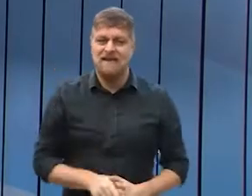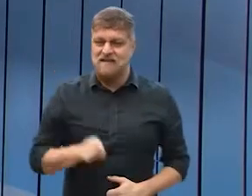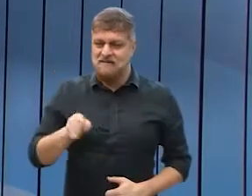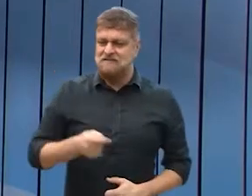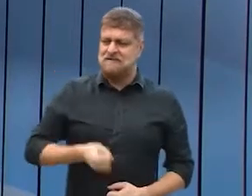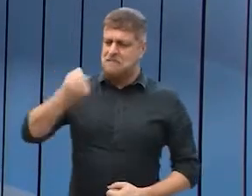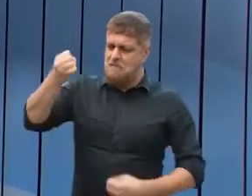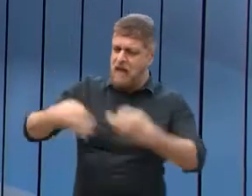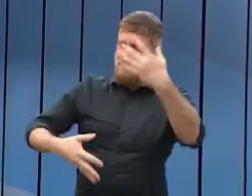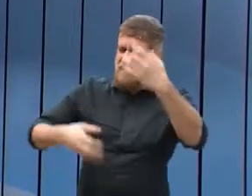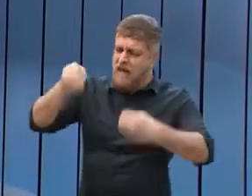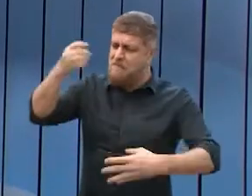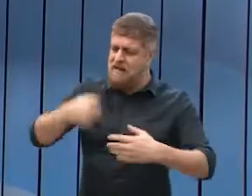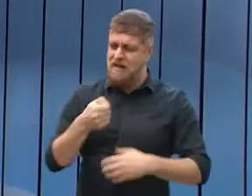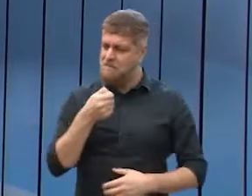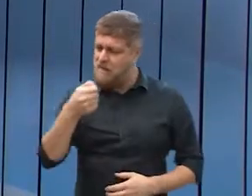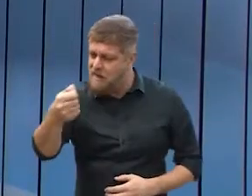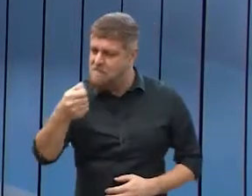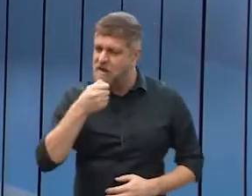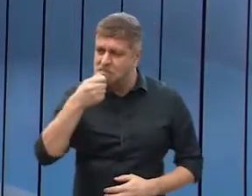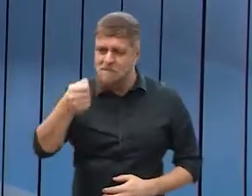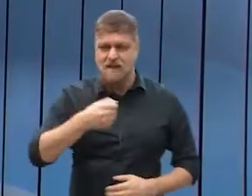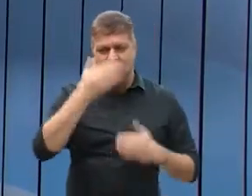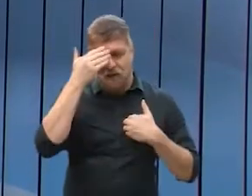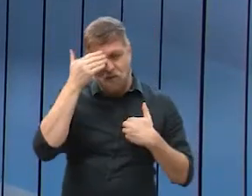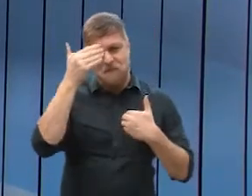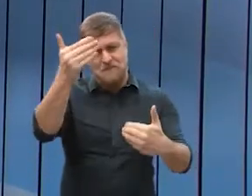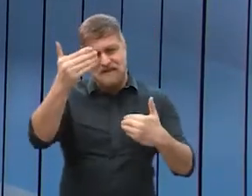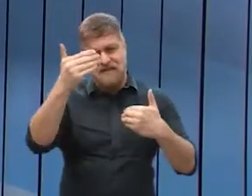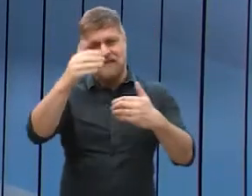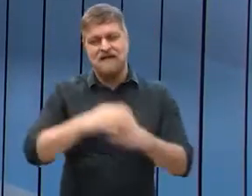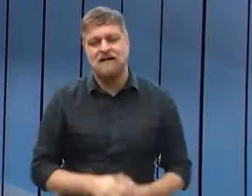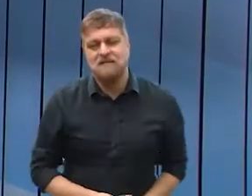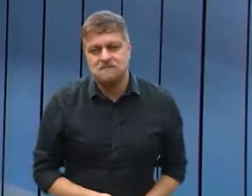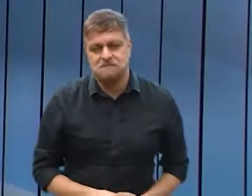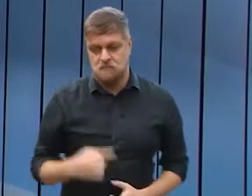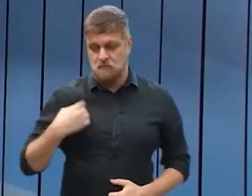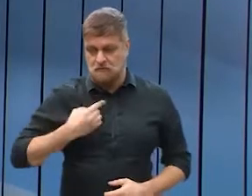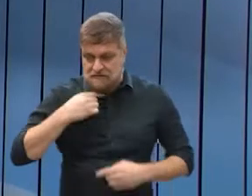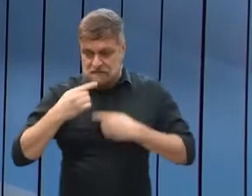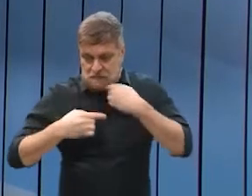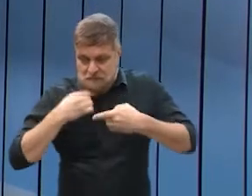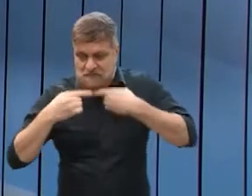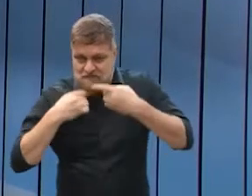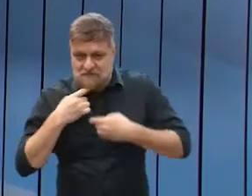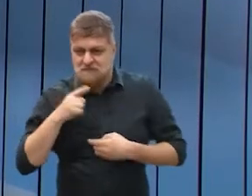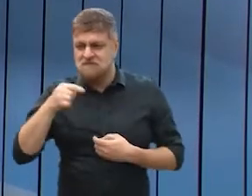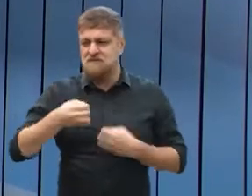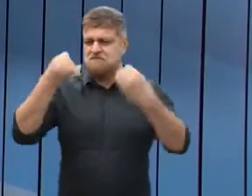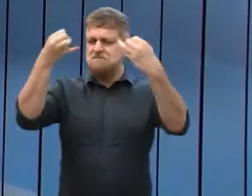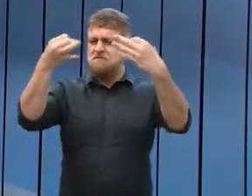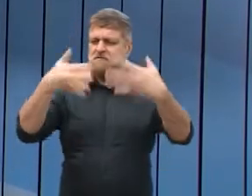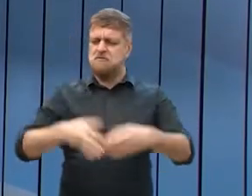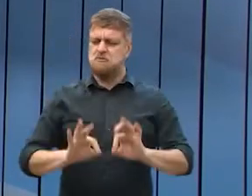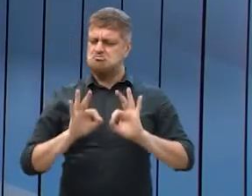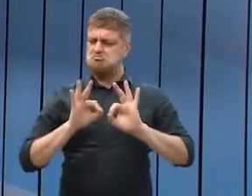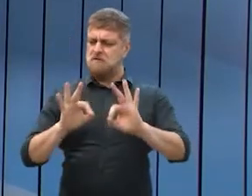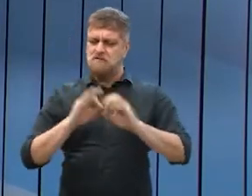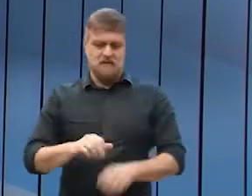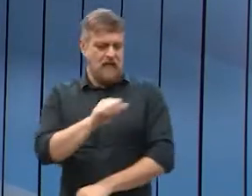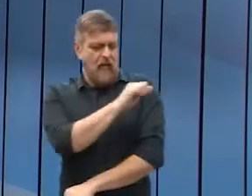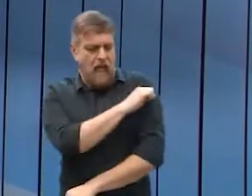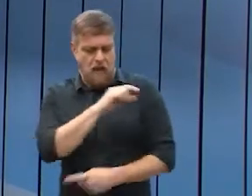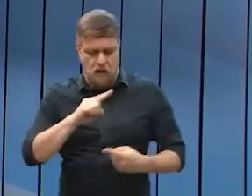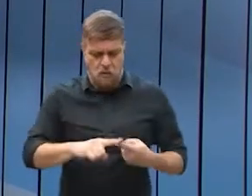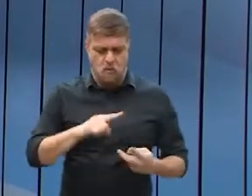sua participação conosco aqui, Carolina, esclarecendo muitas dúvidas, tanto dos alunos,